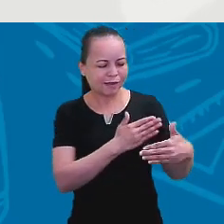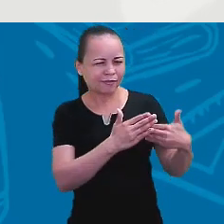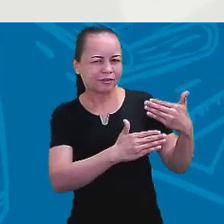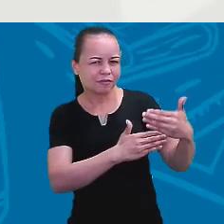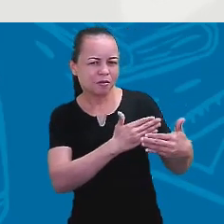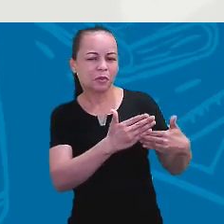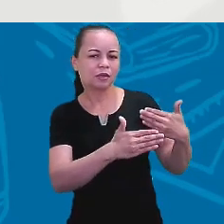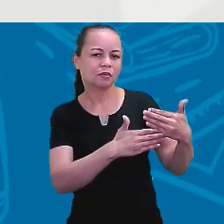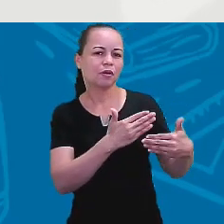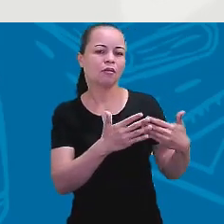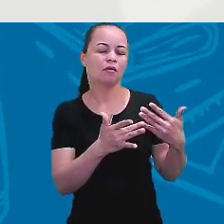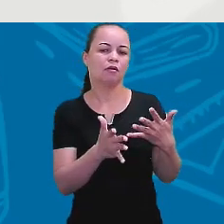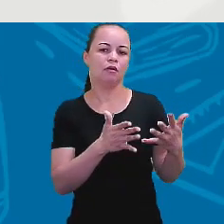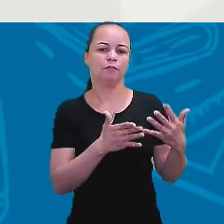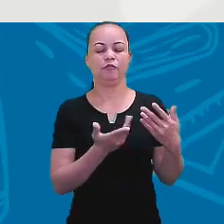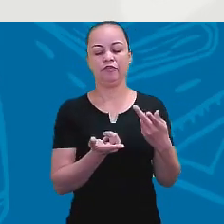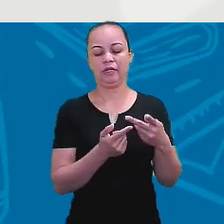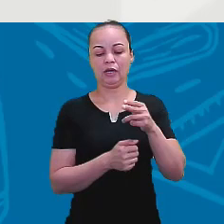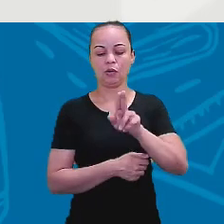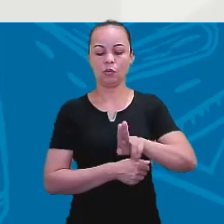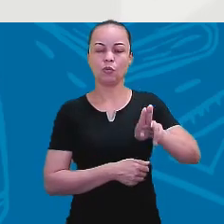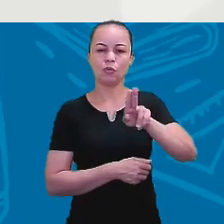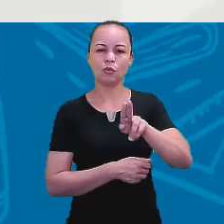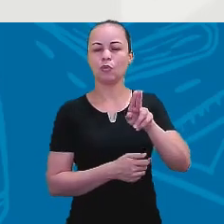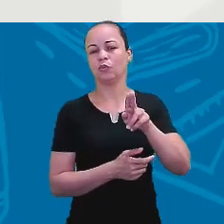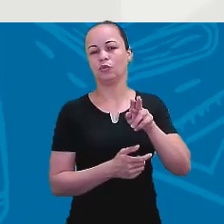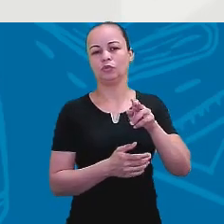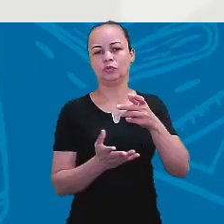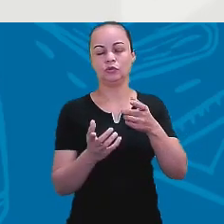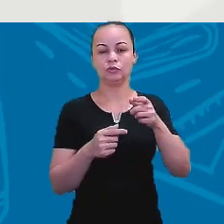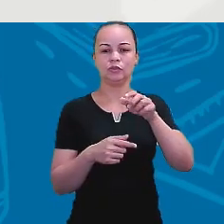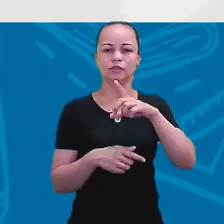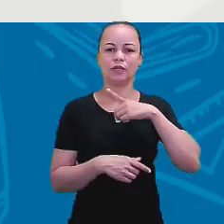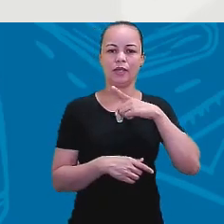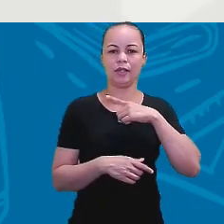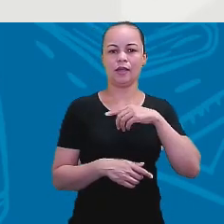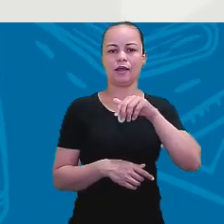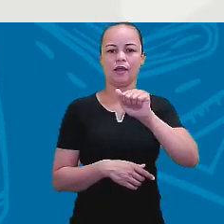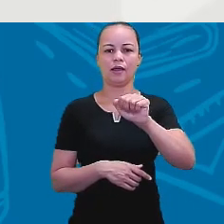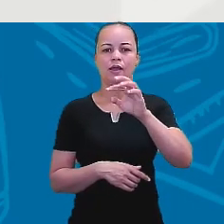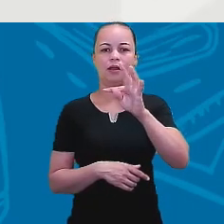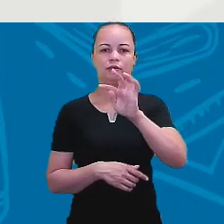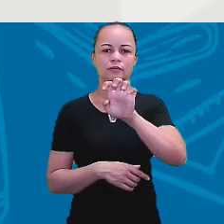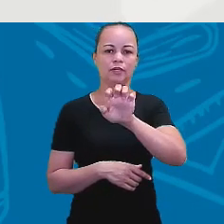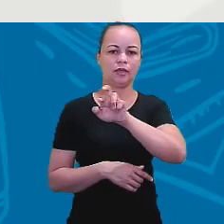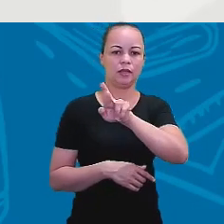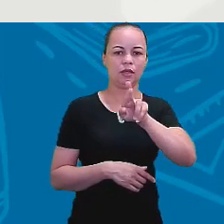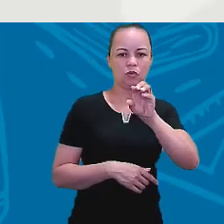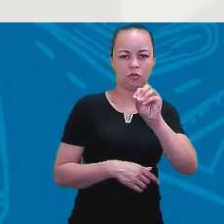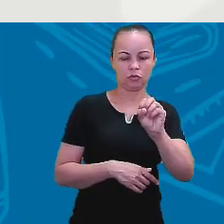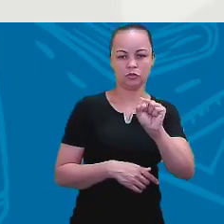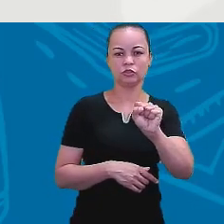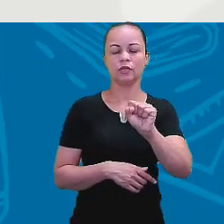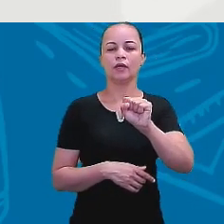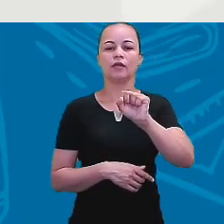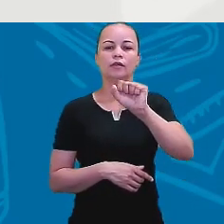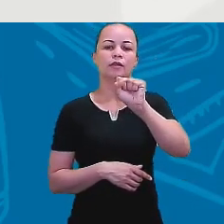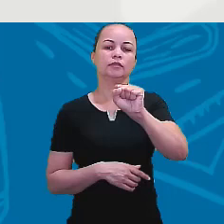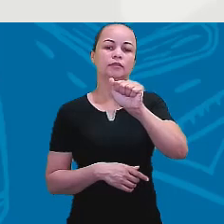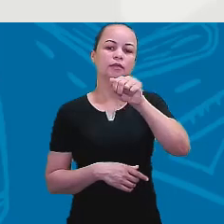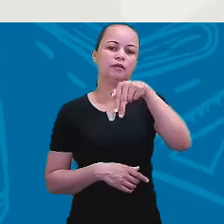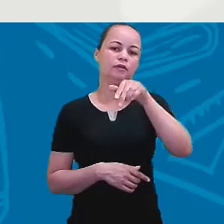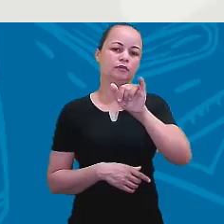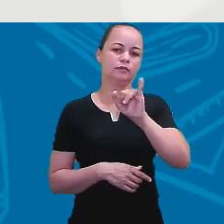promover, né, a utilização cada vez maior de aterros sanitários, tá certo? E nesses aterros sanitários só deve ir,